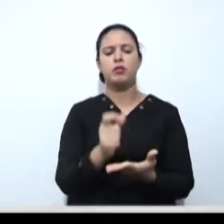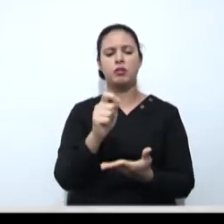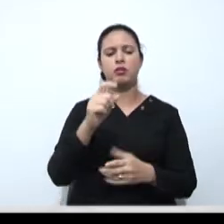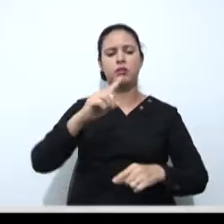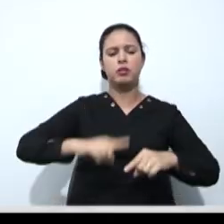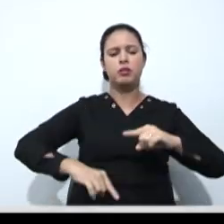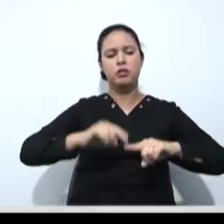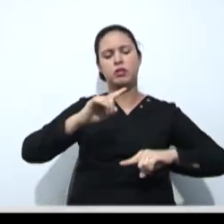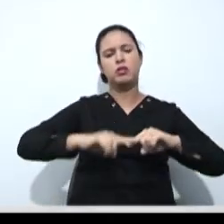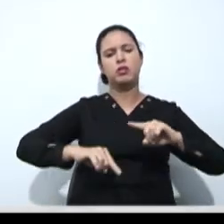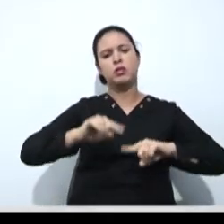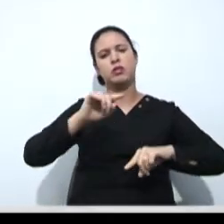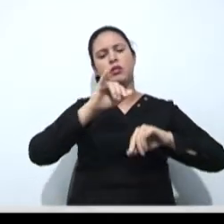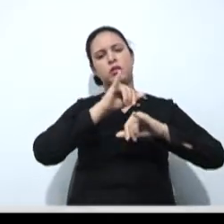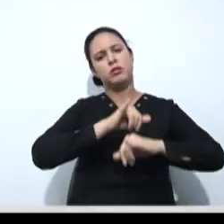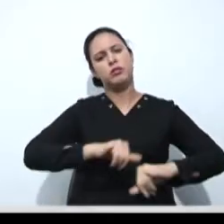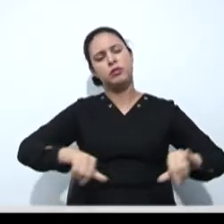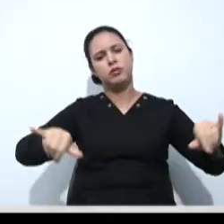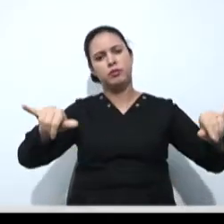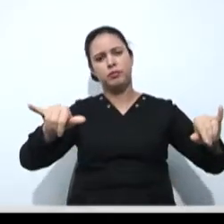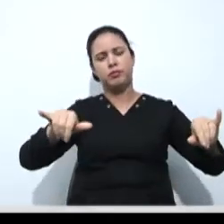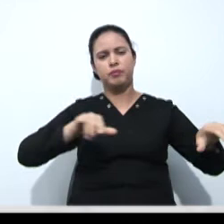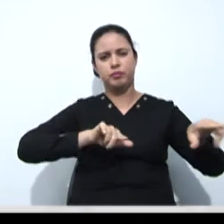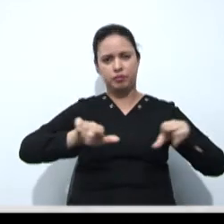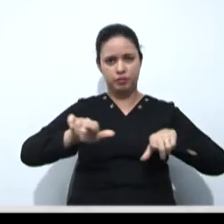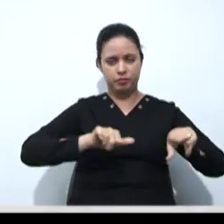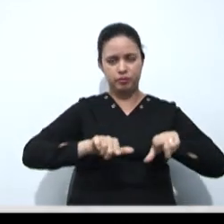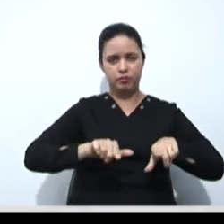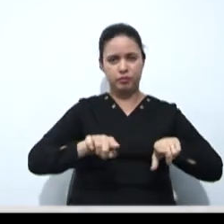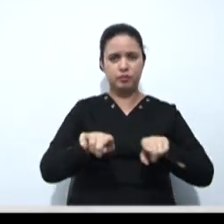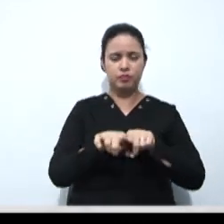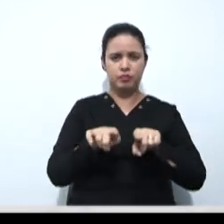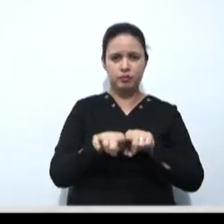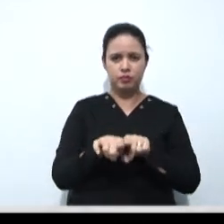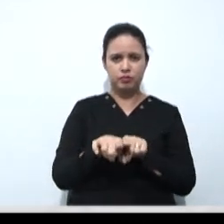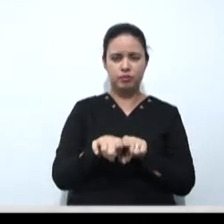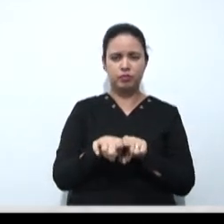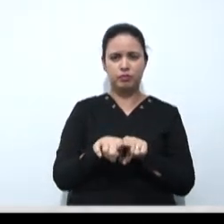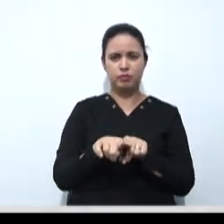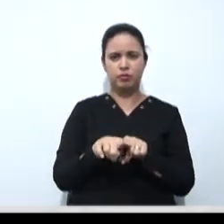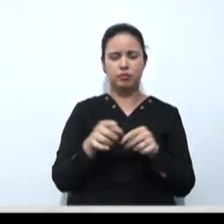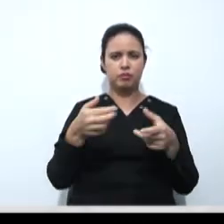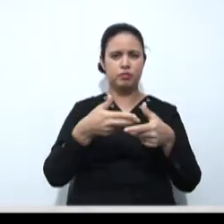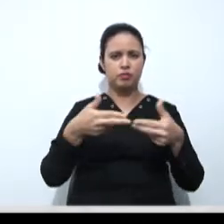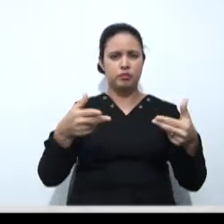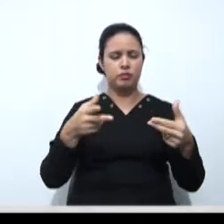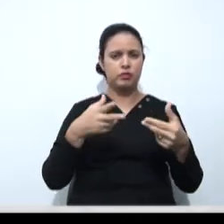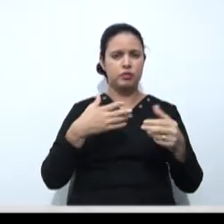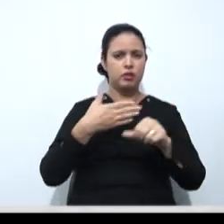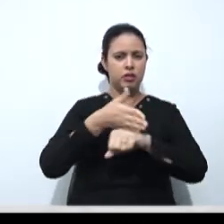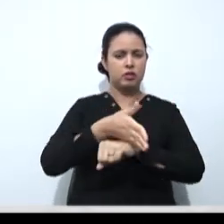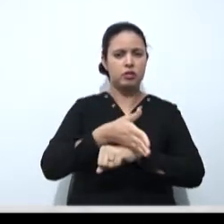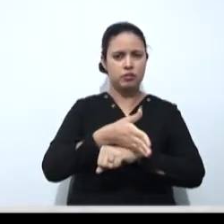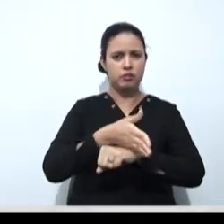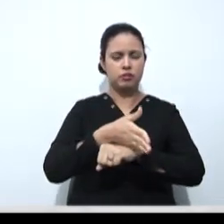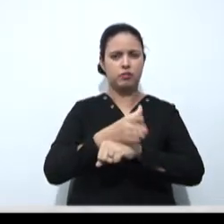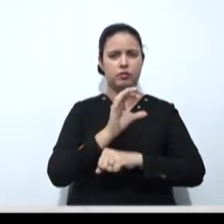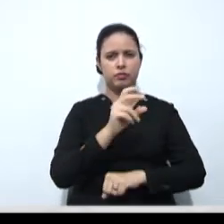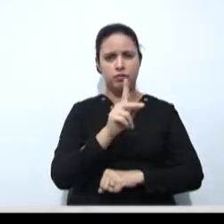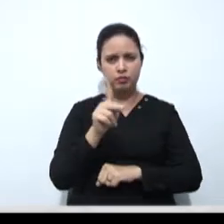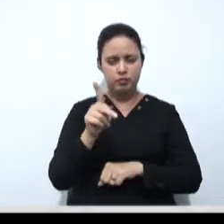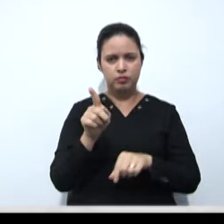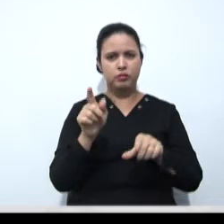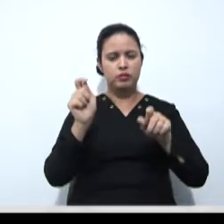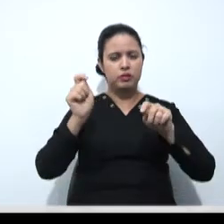Insumos, materiais, serviços, informações, e esses elementos, eles entram na minha cooperativa,